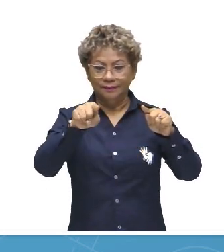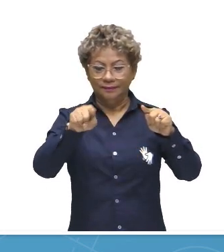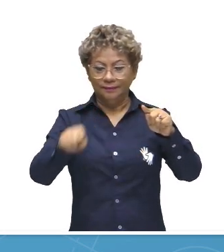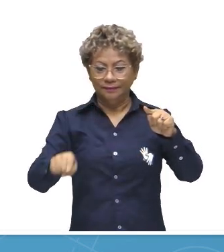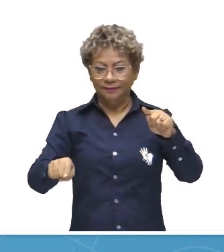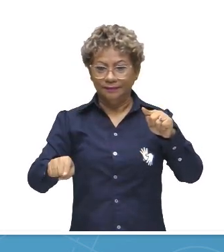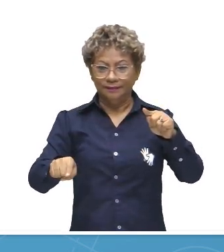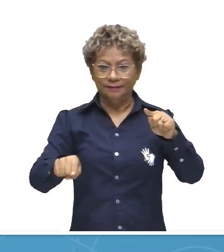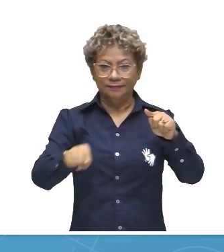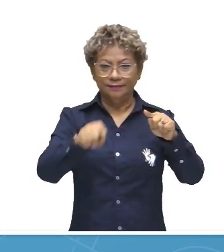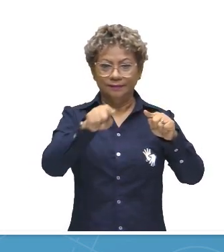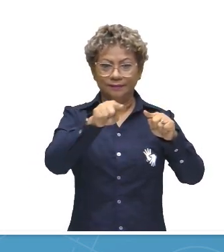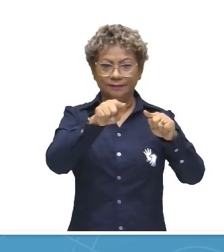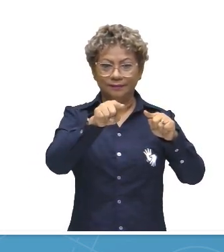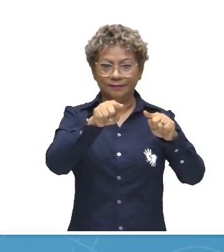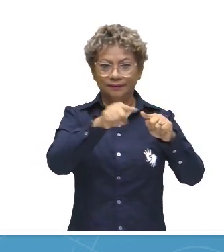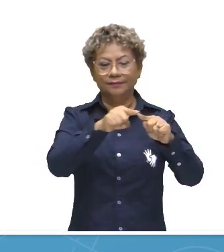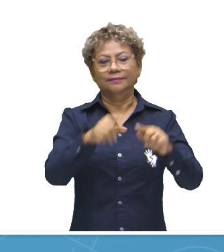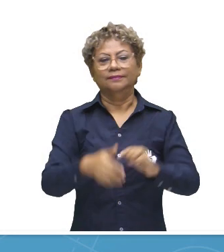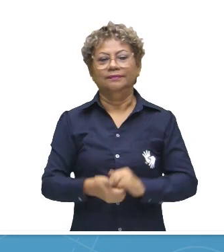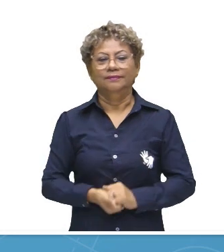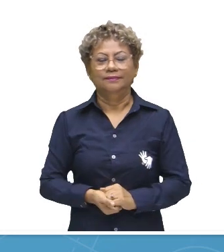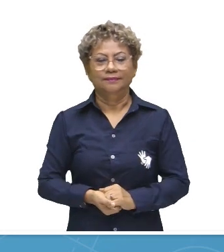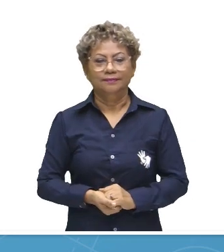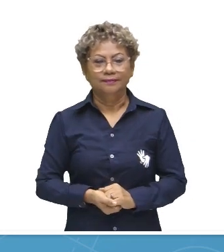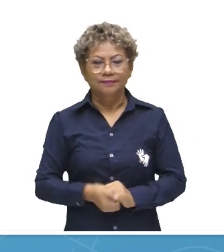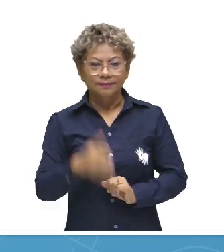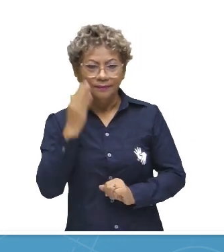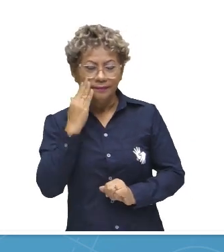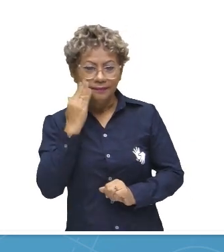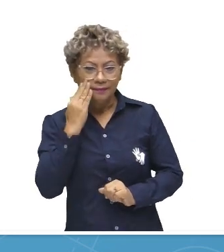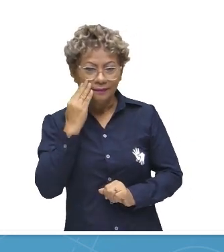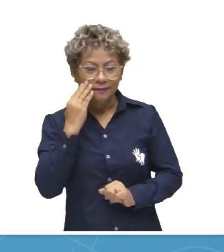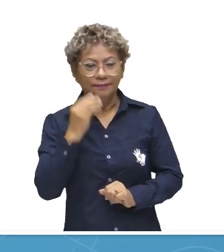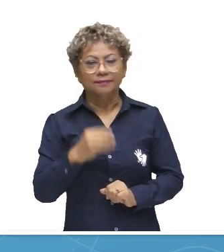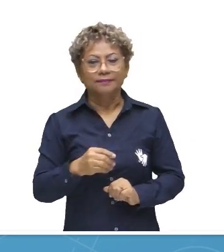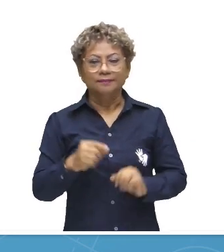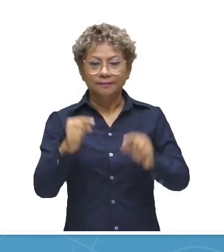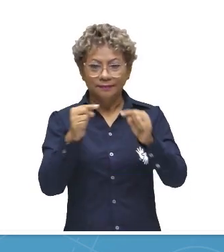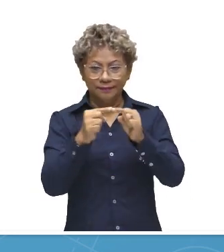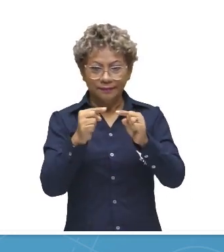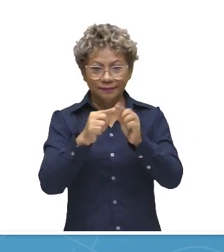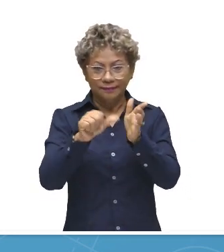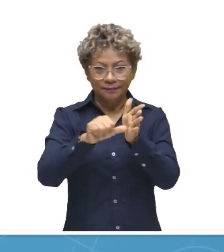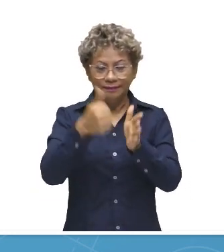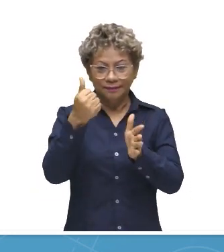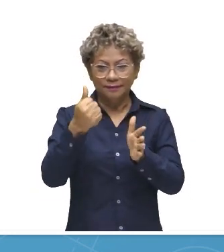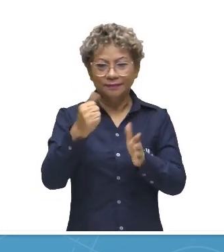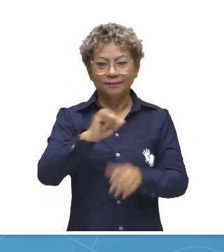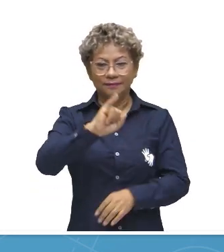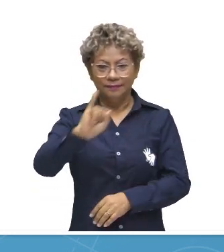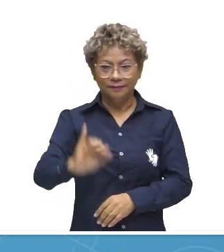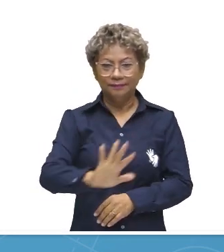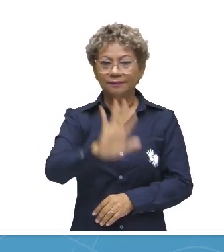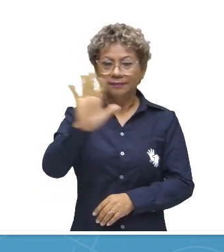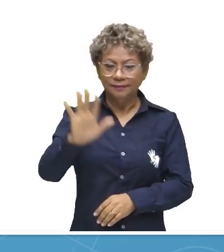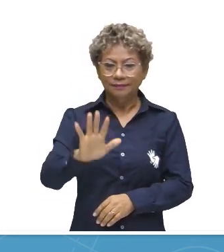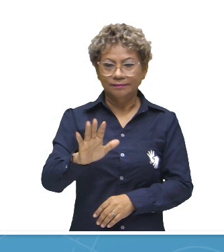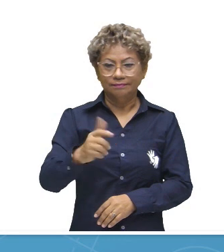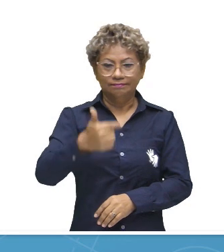nosso polígono. A próxima imagem da segunda, né, não é um polígono porque foge à definição dada